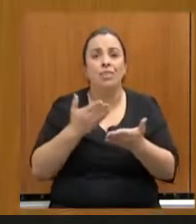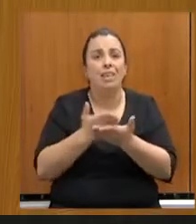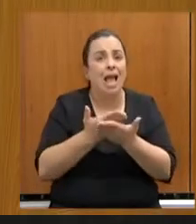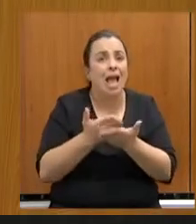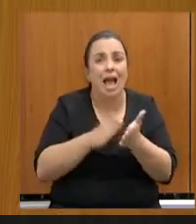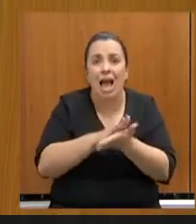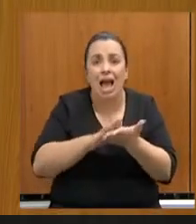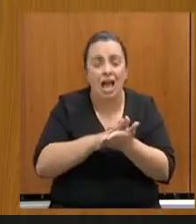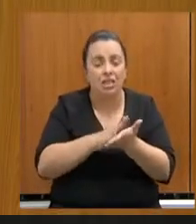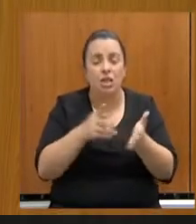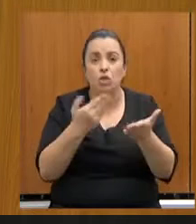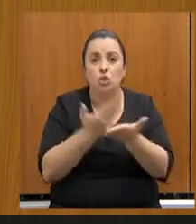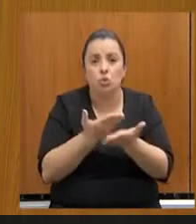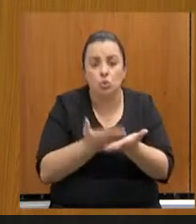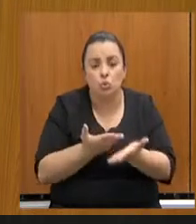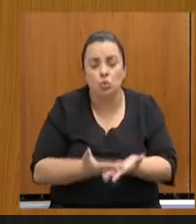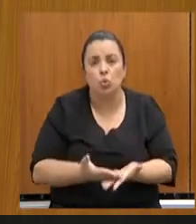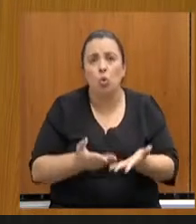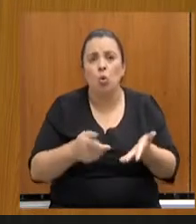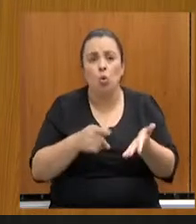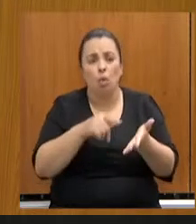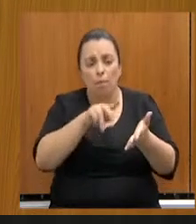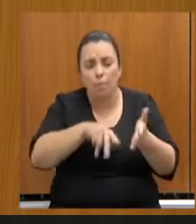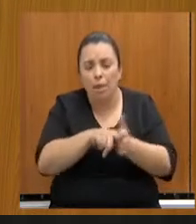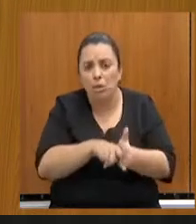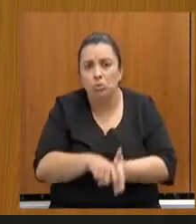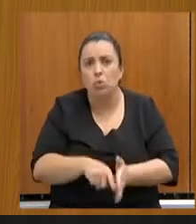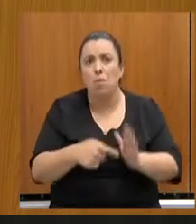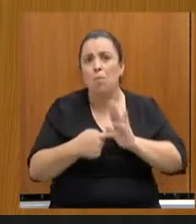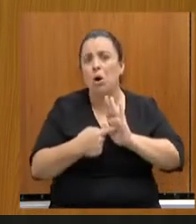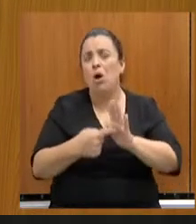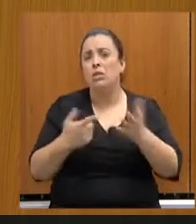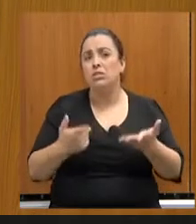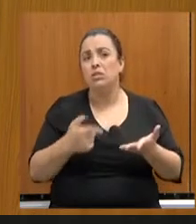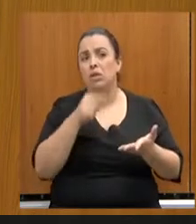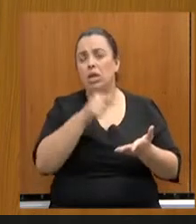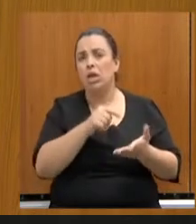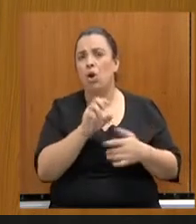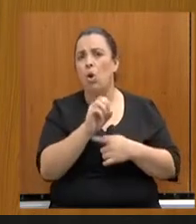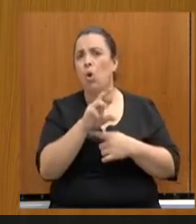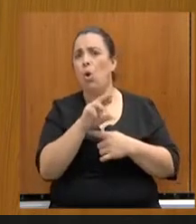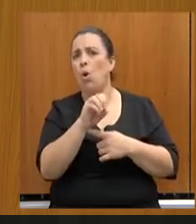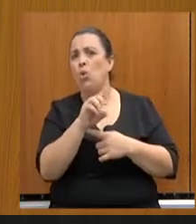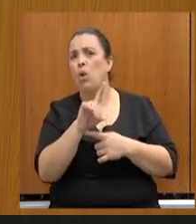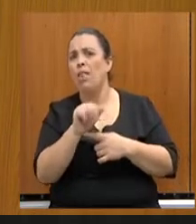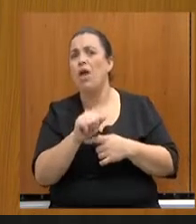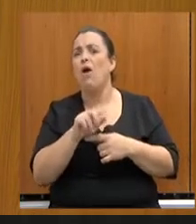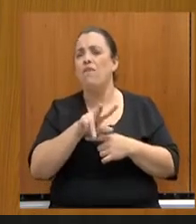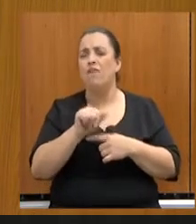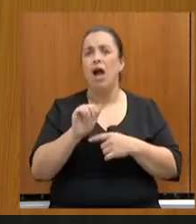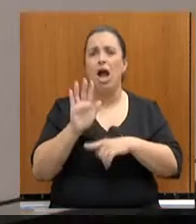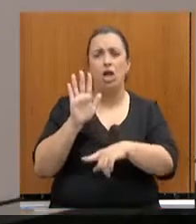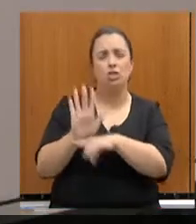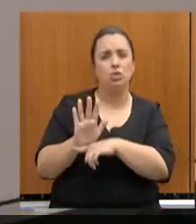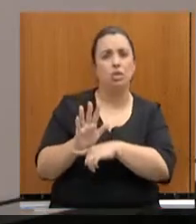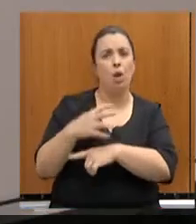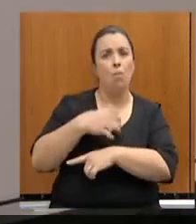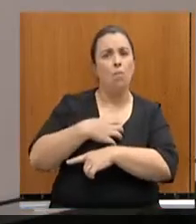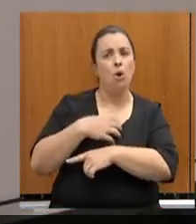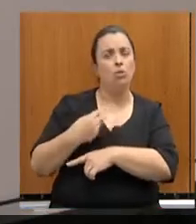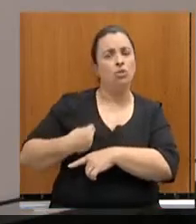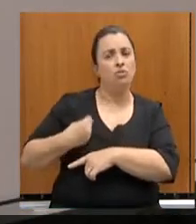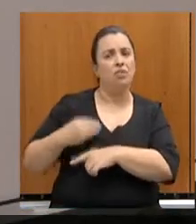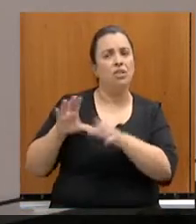civil demonstrou a viabilidade de um grande empreendimento que terá impacto na vida das pessoas no modo de vida das Comunidades